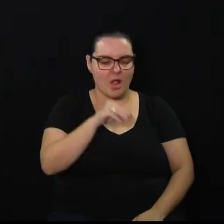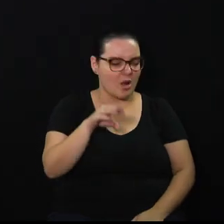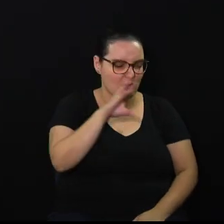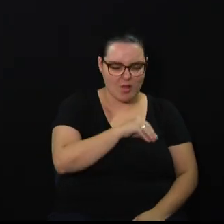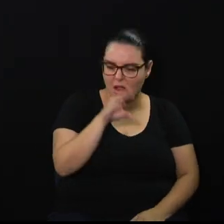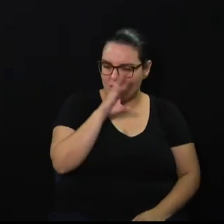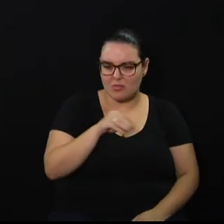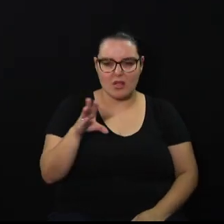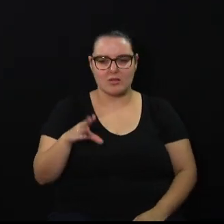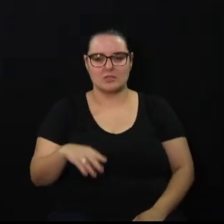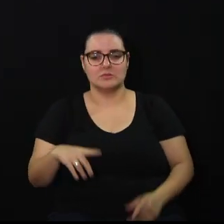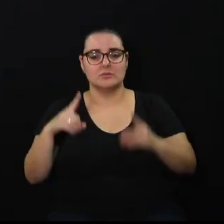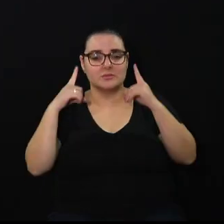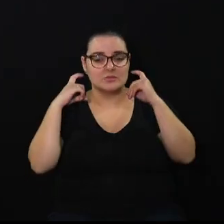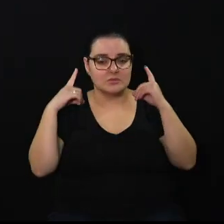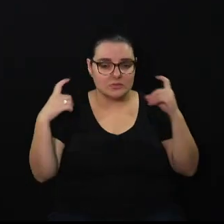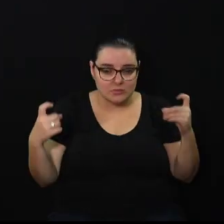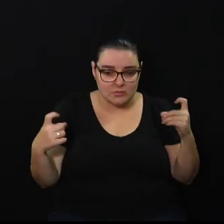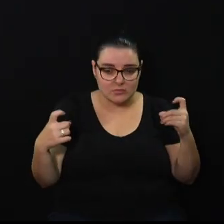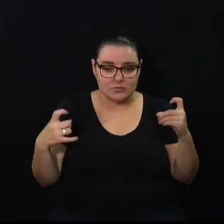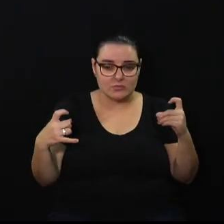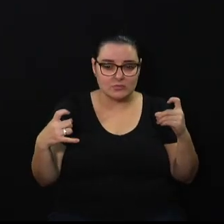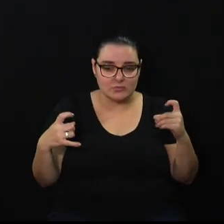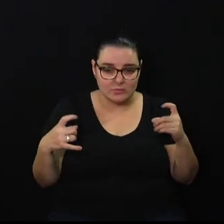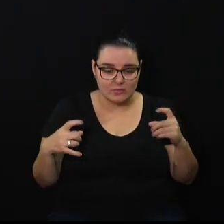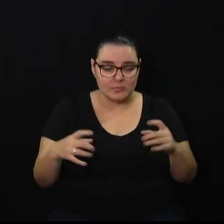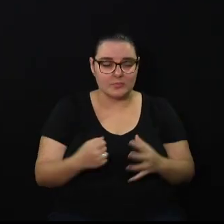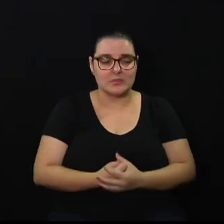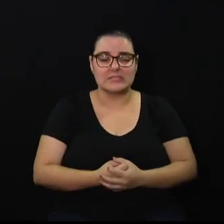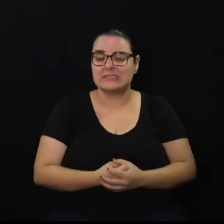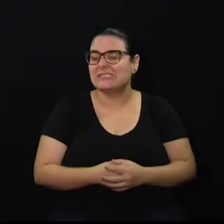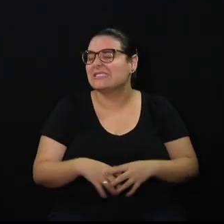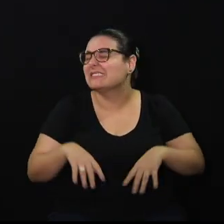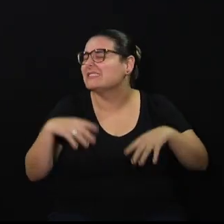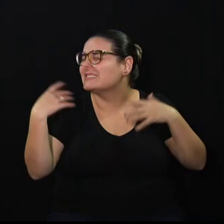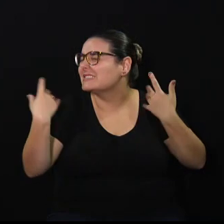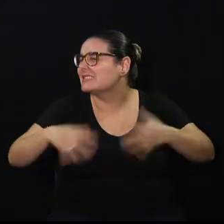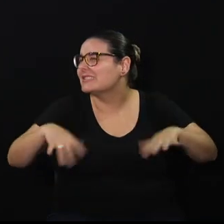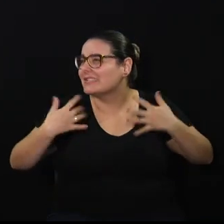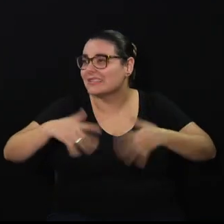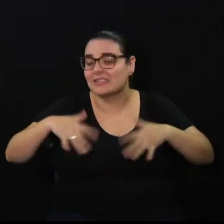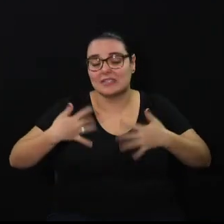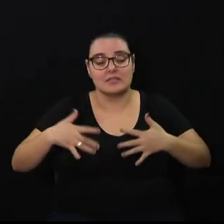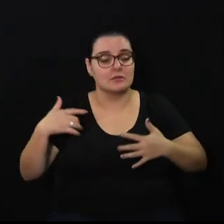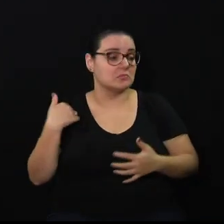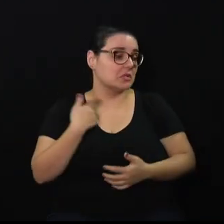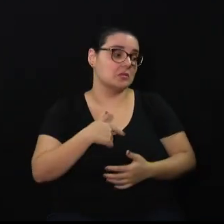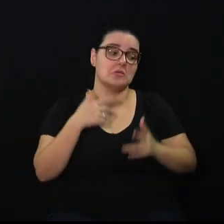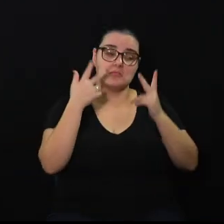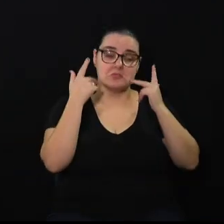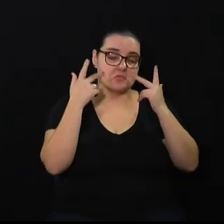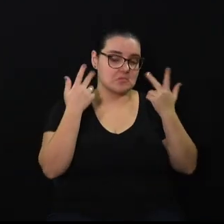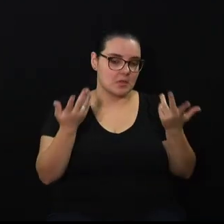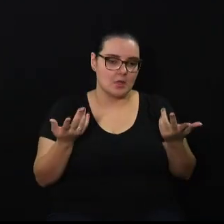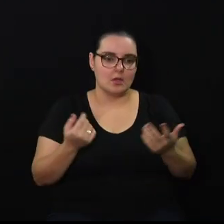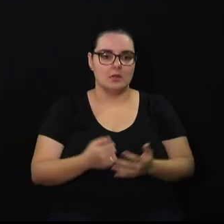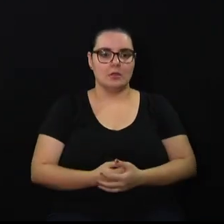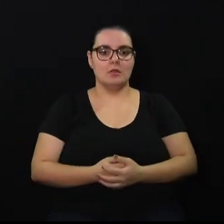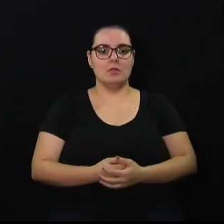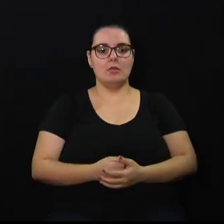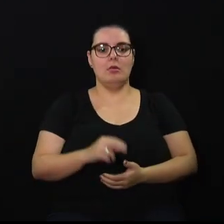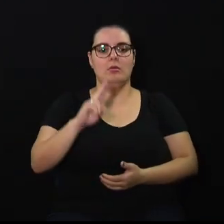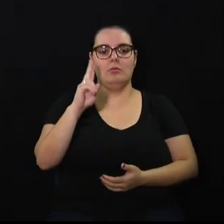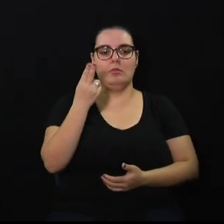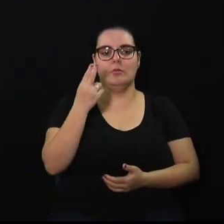alguns sons muito agudos para eles fazem bastante diferença da iaee possibilidade já é